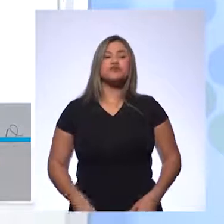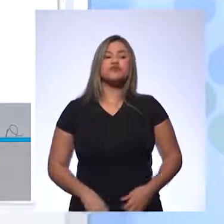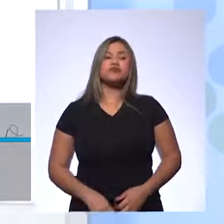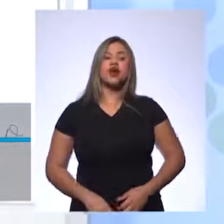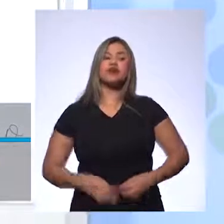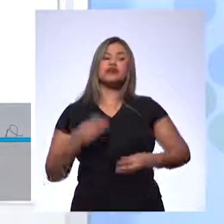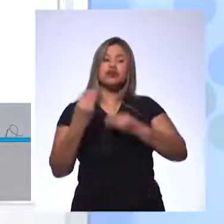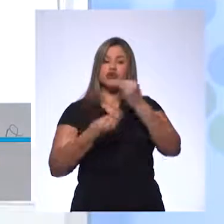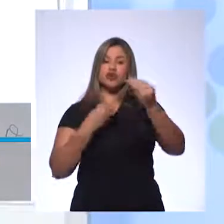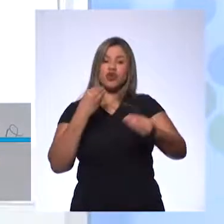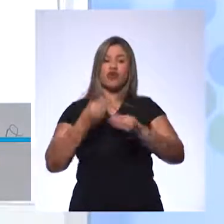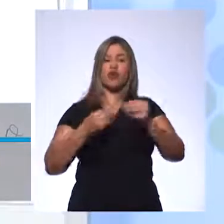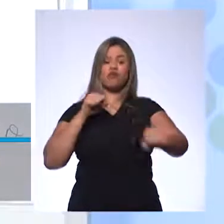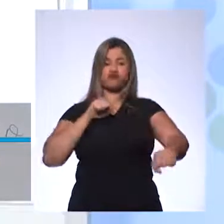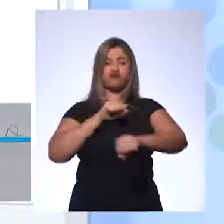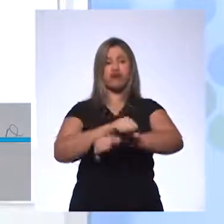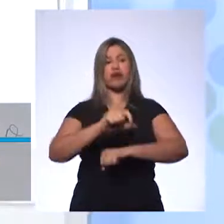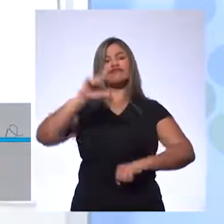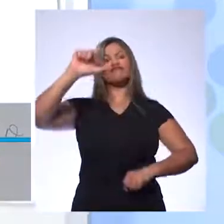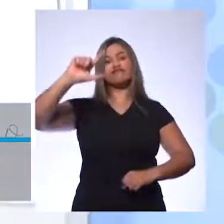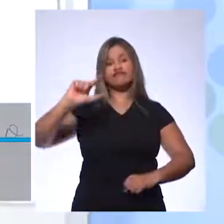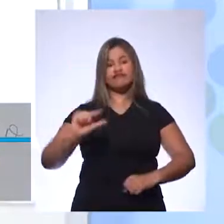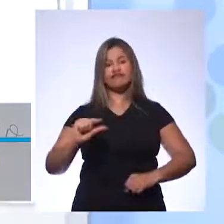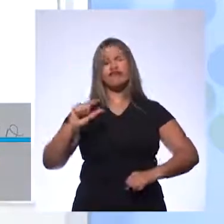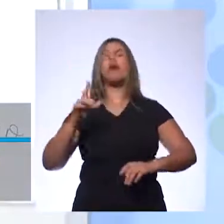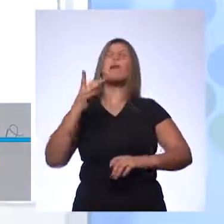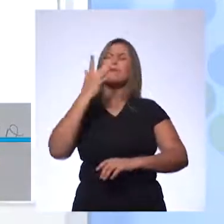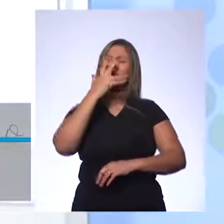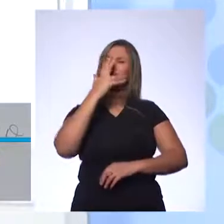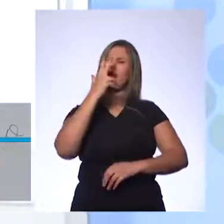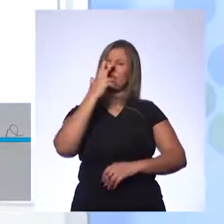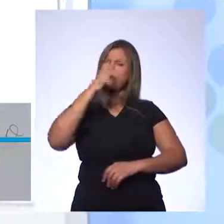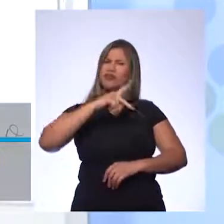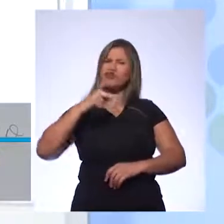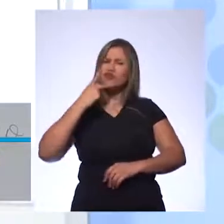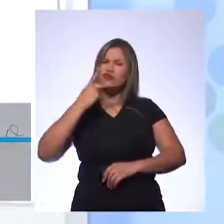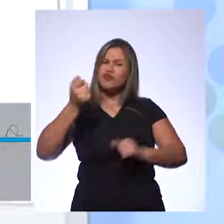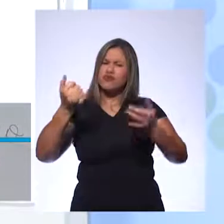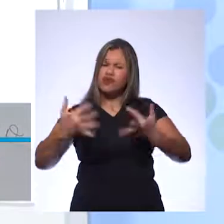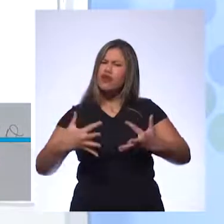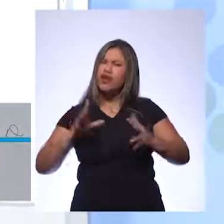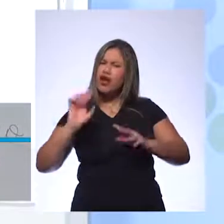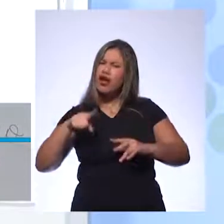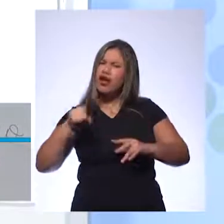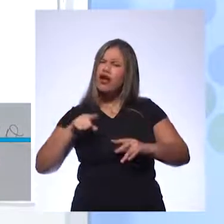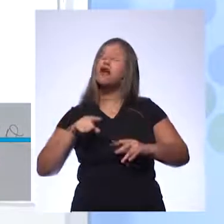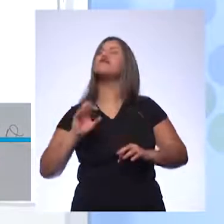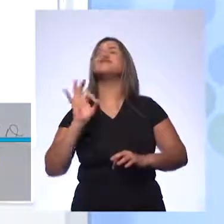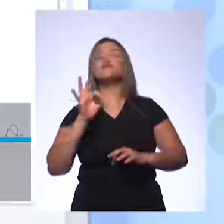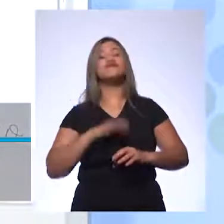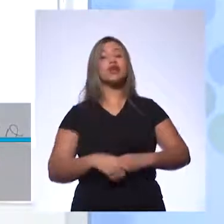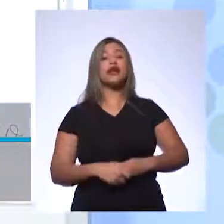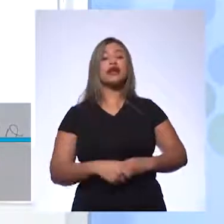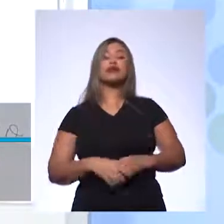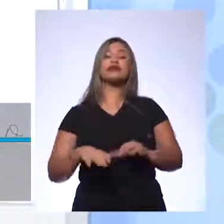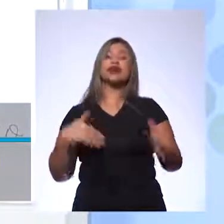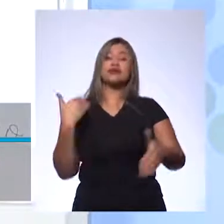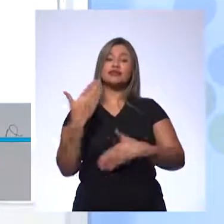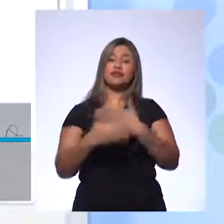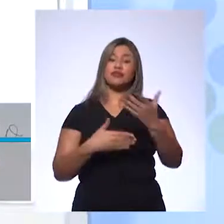então diminuiu o número de escravos né que foi que que foi a professora que citou escravismo diminui o número de escravos